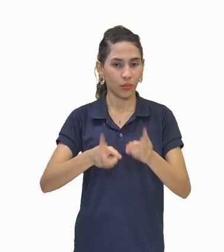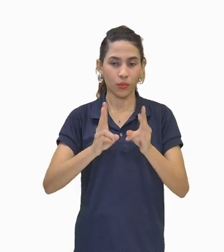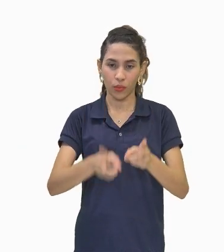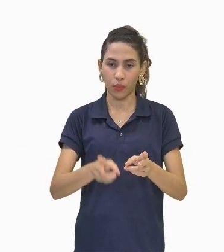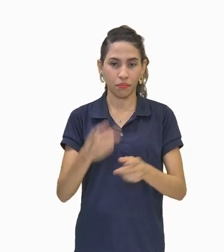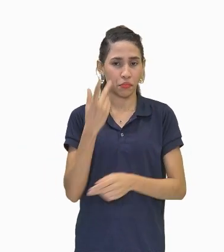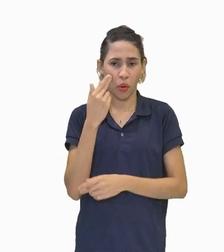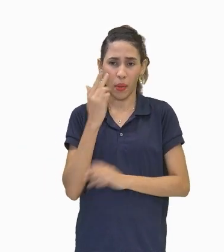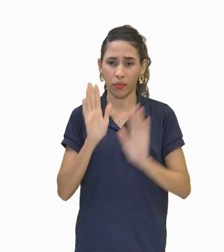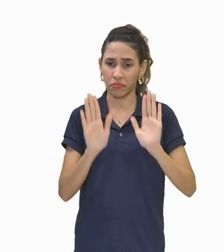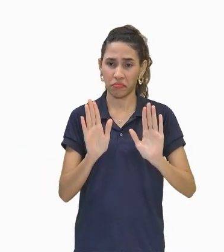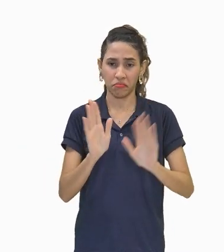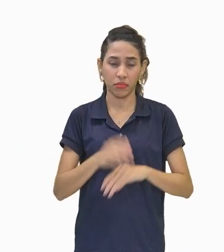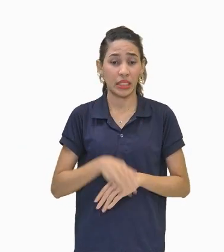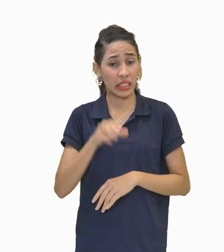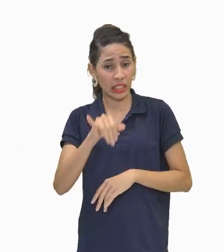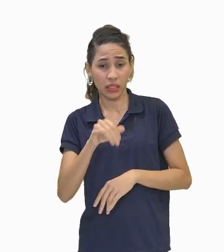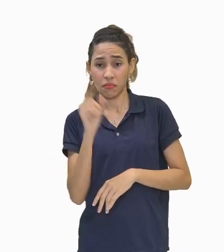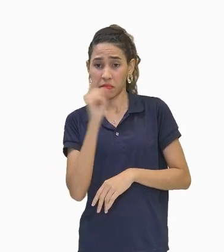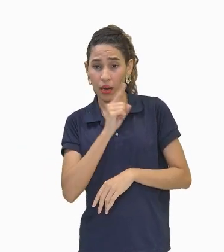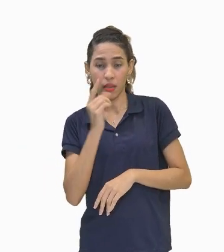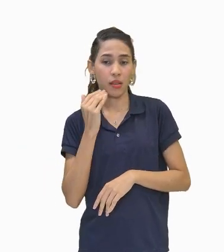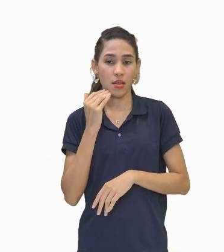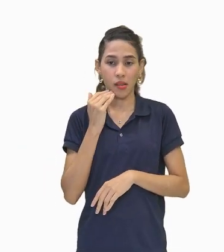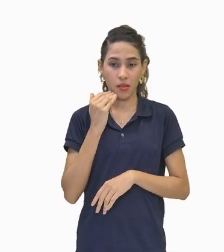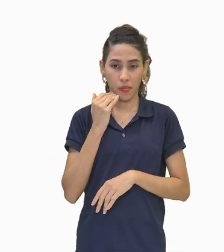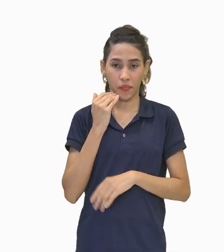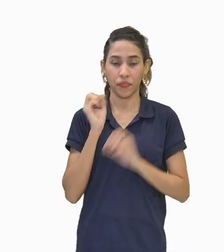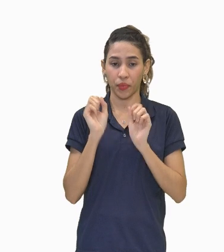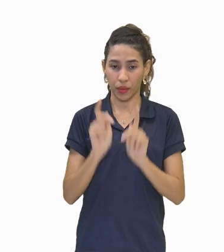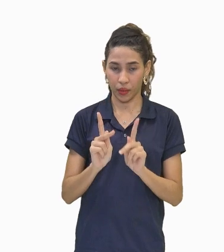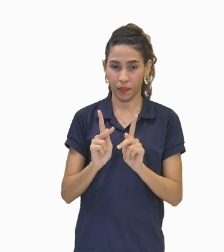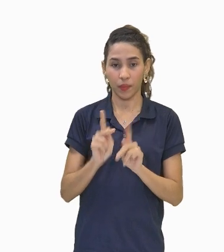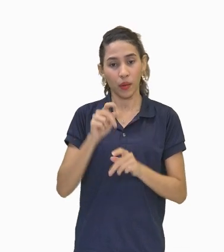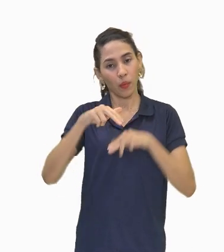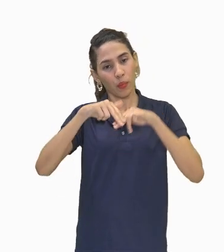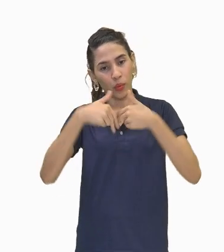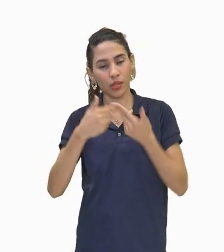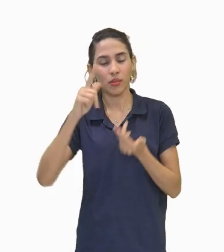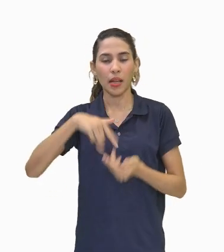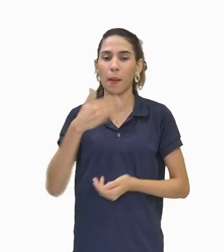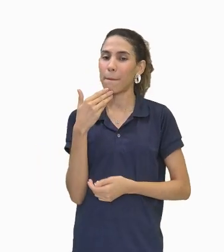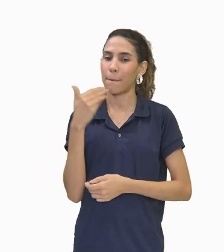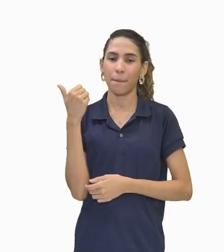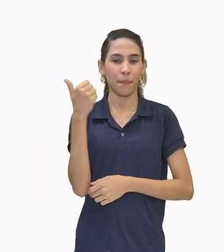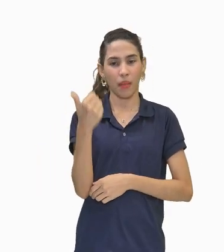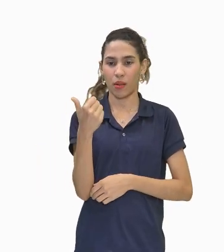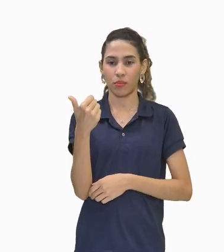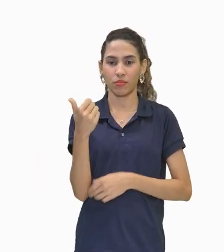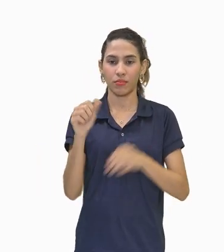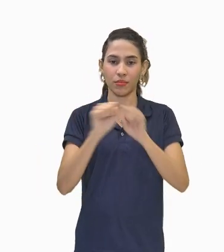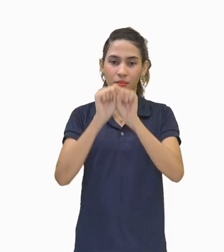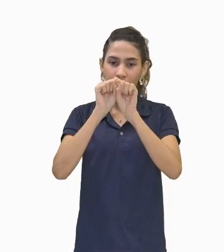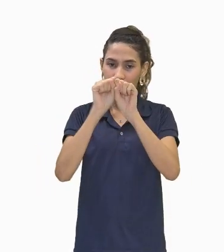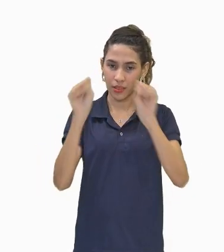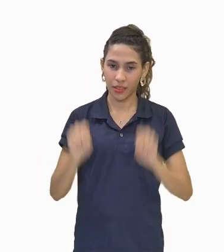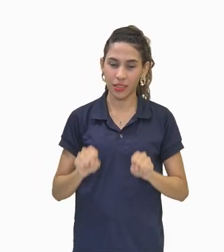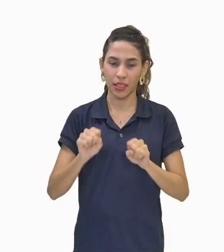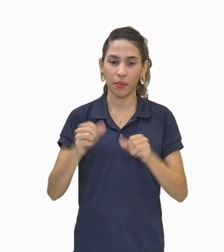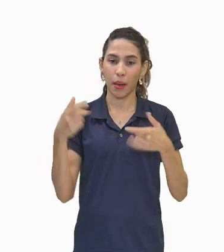a vantagem de um circuito paralelo. E qual é a flexibilidade, que é uma vantagem